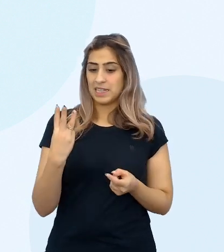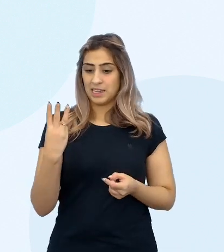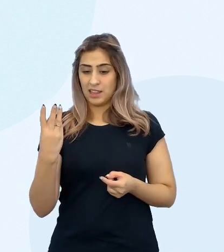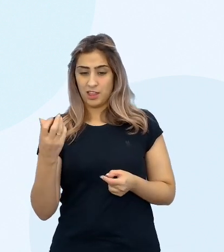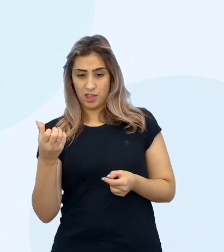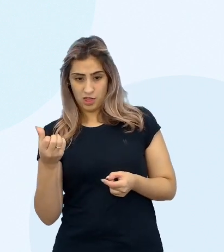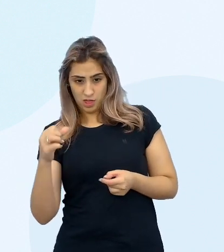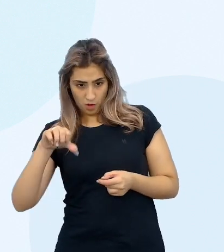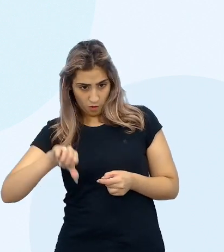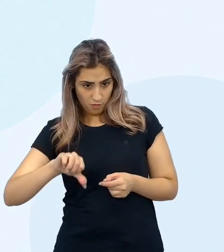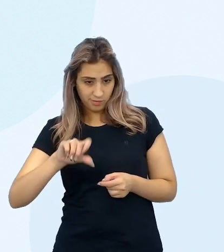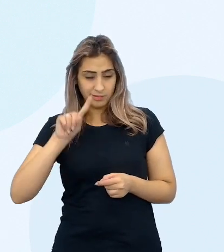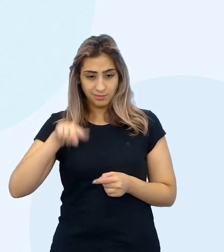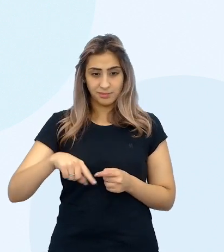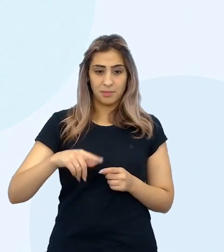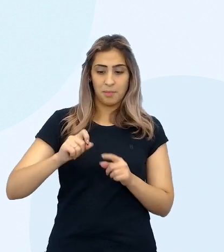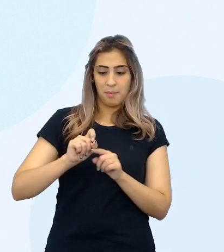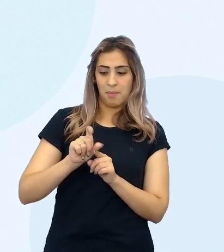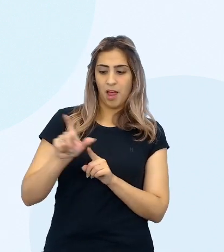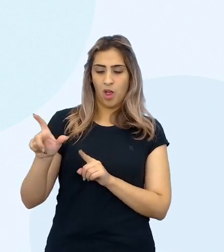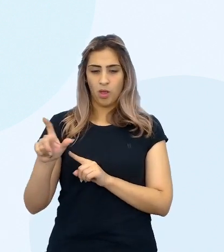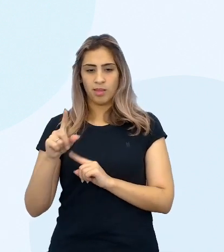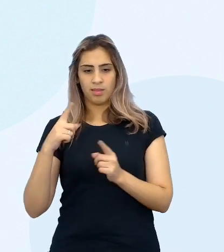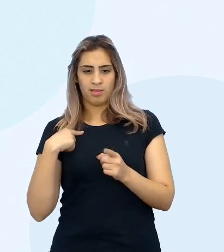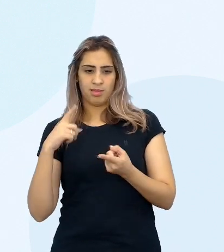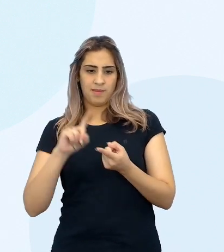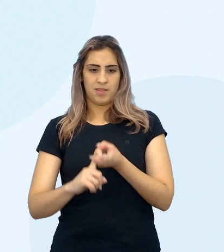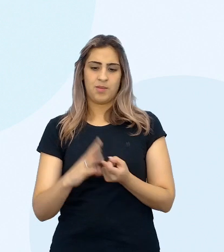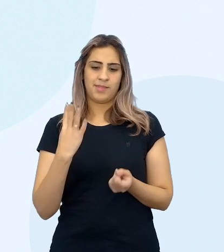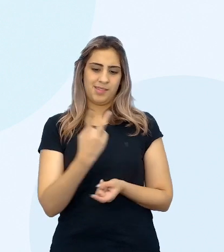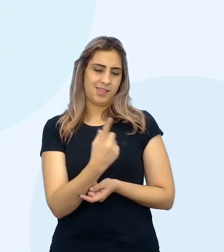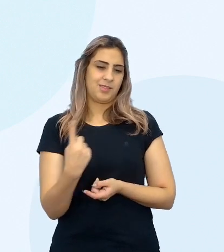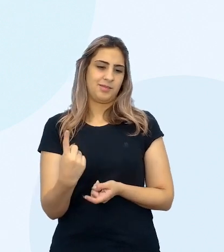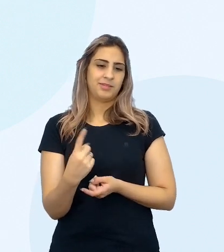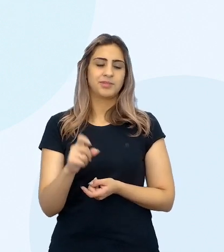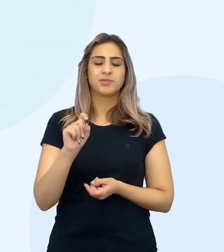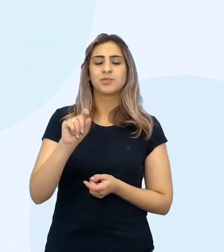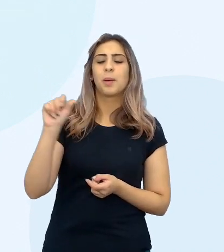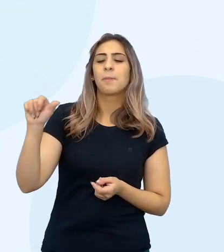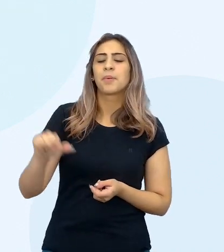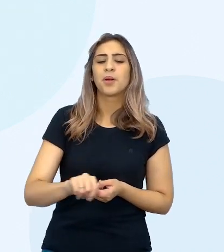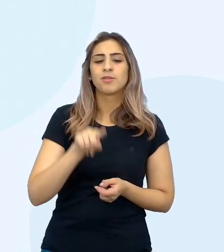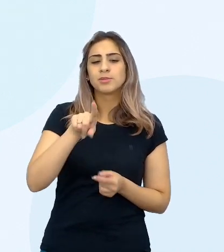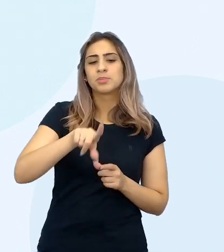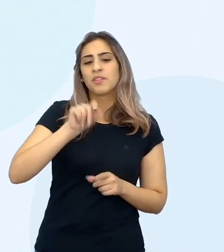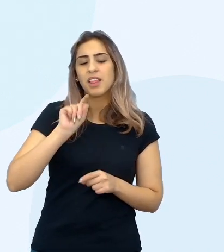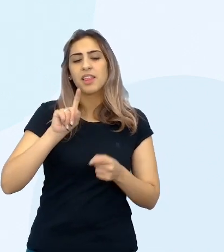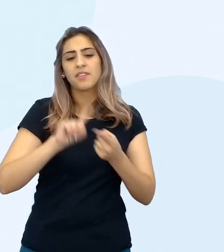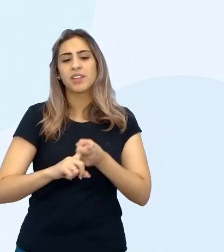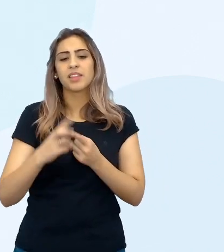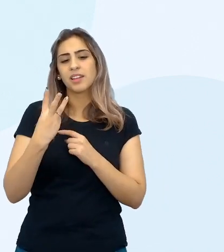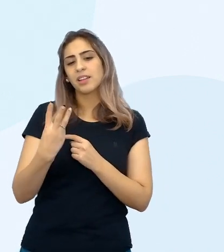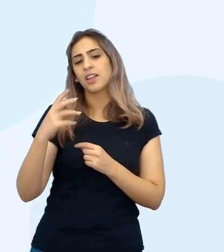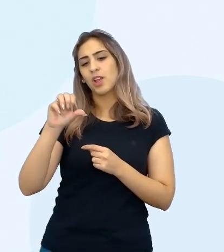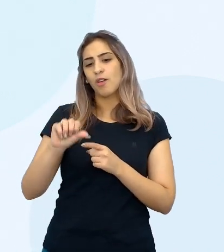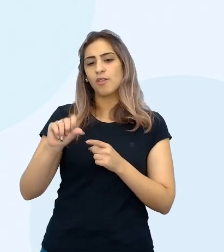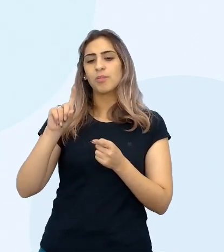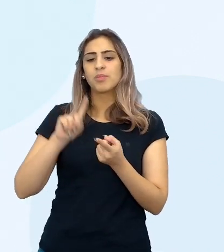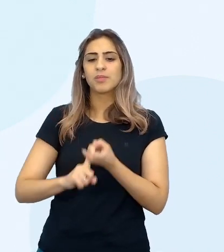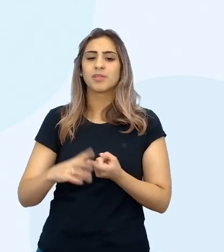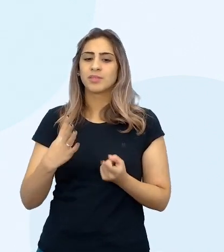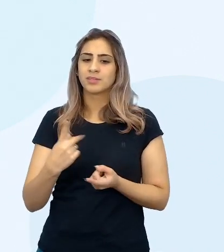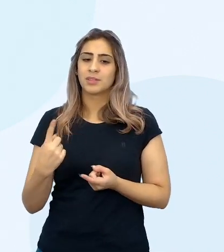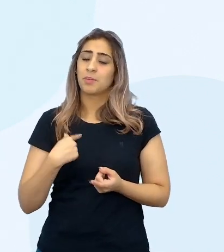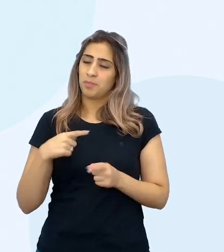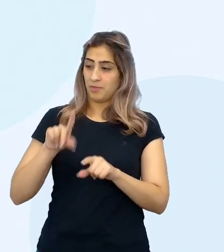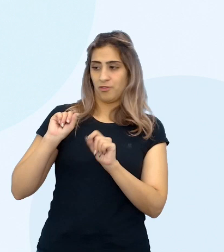que DV 41. Né? A gente pode pensar Sim. nessas coisas de dívida, né? Certo. O que é pior pra você? Você prefere DV 39 ou DV 41? Você prefere não dever nada.